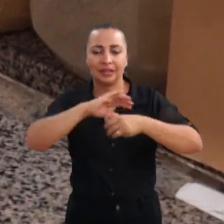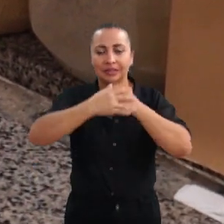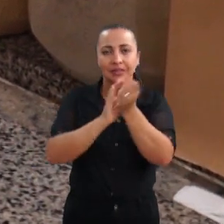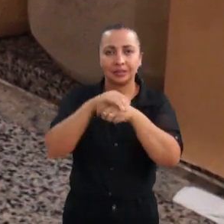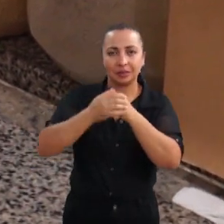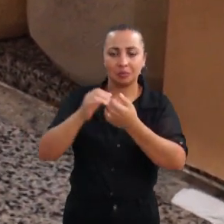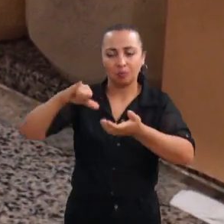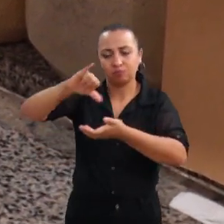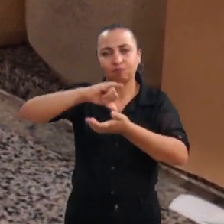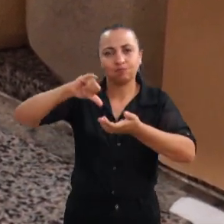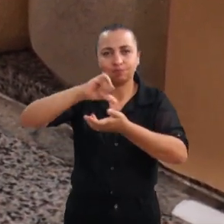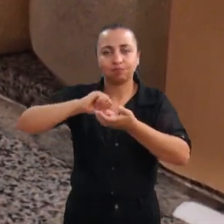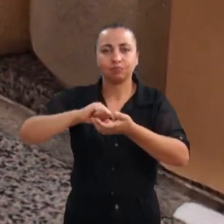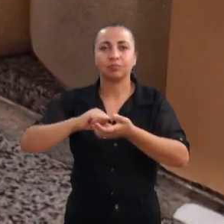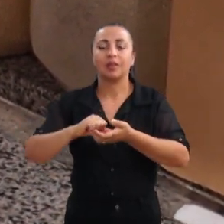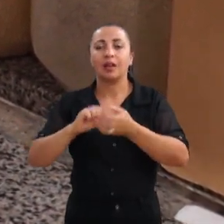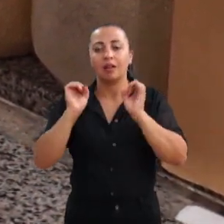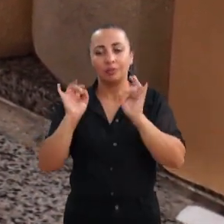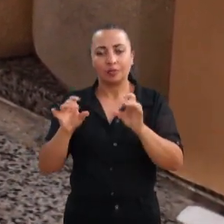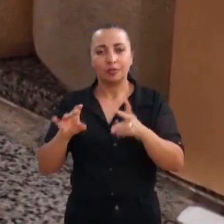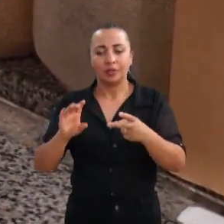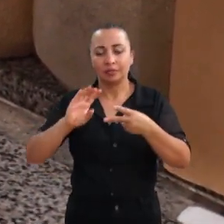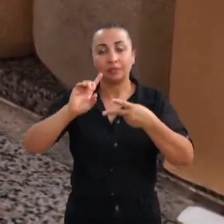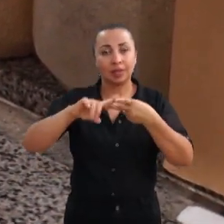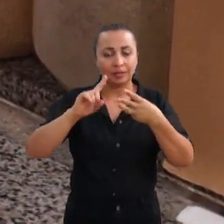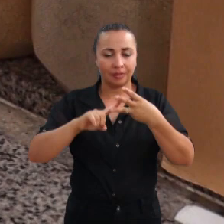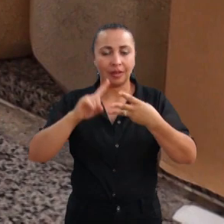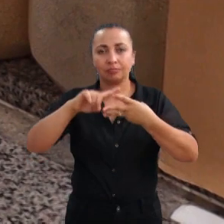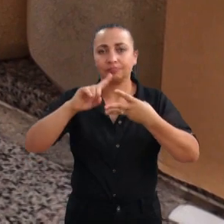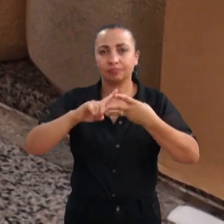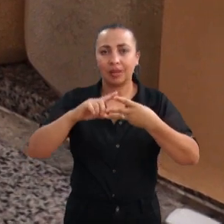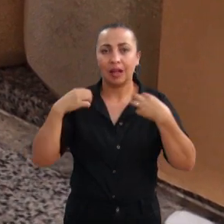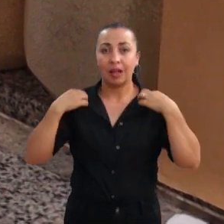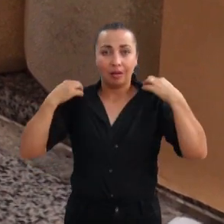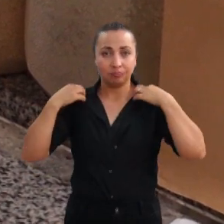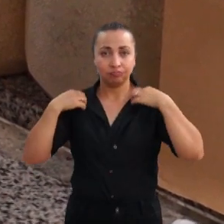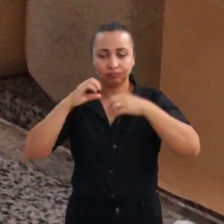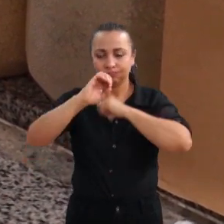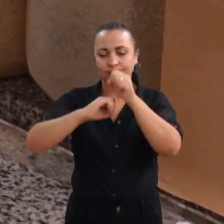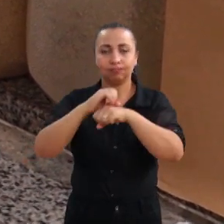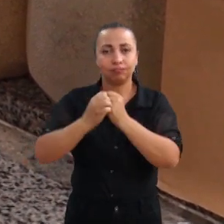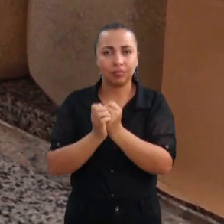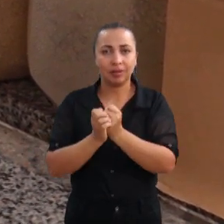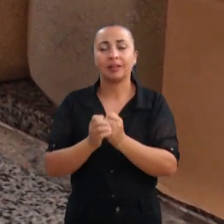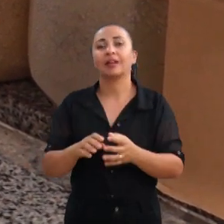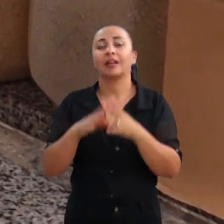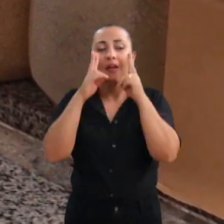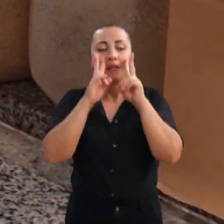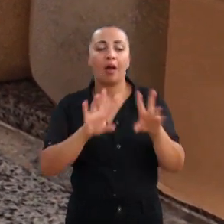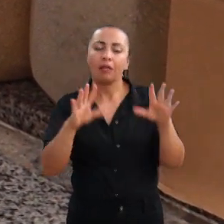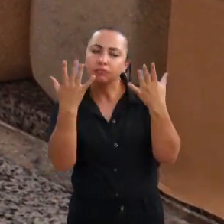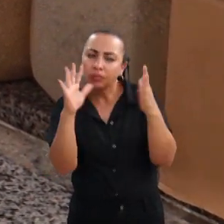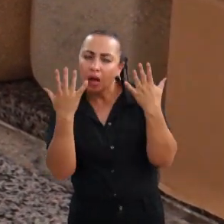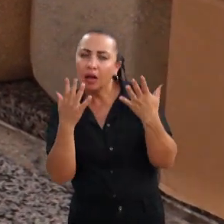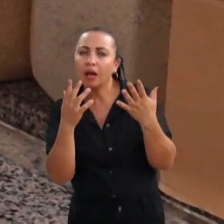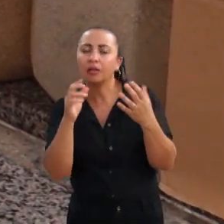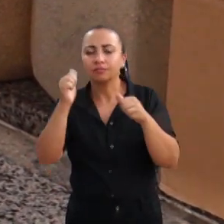detergentes comerciais, detergentes específicos para lavagem de roupas. E aí nós avaliamos a